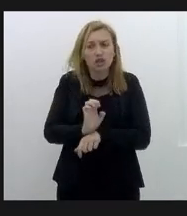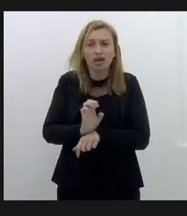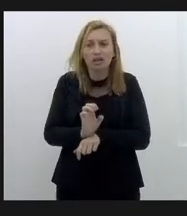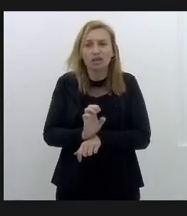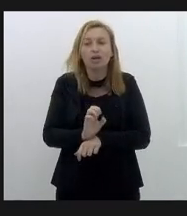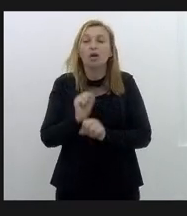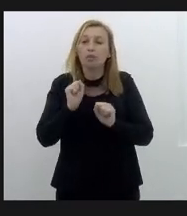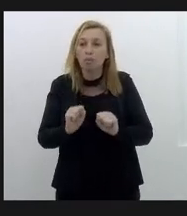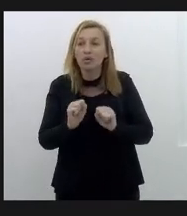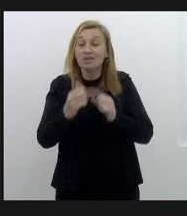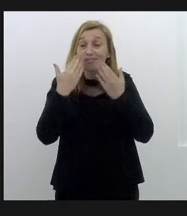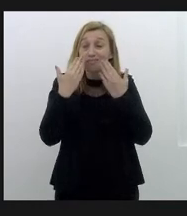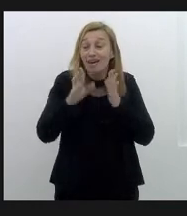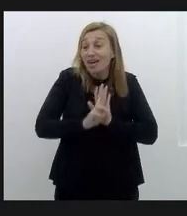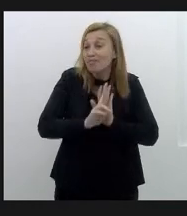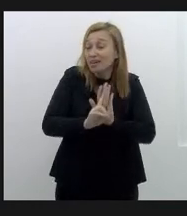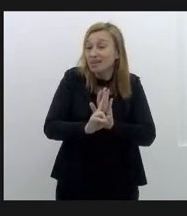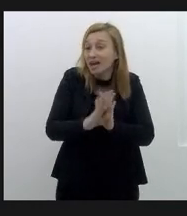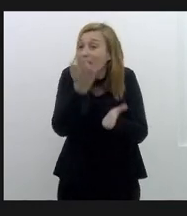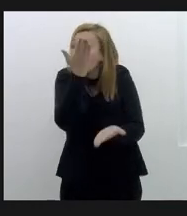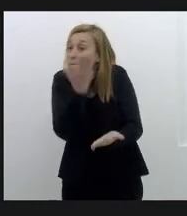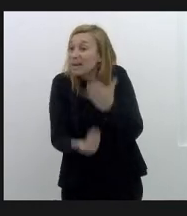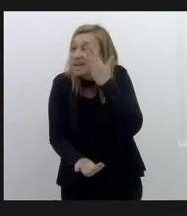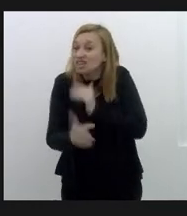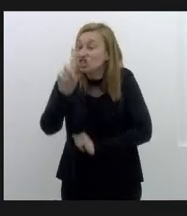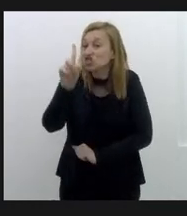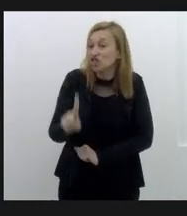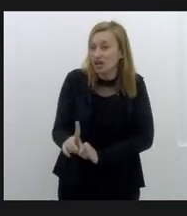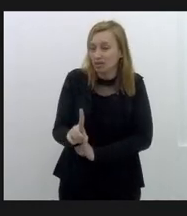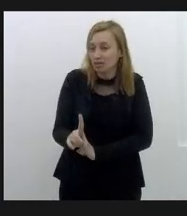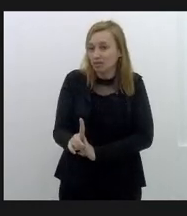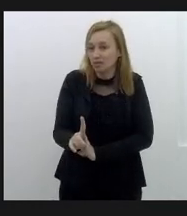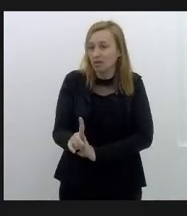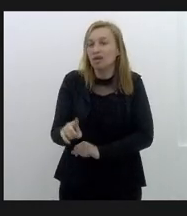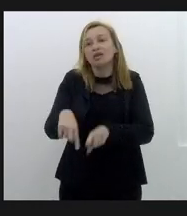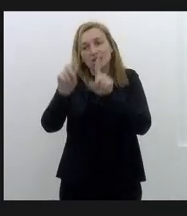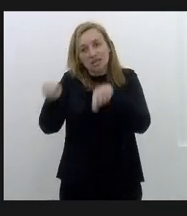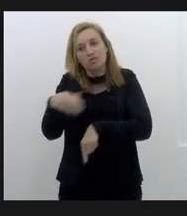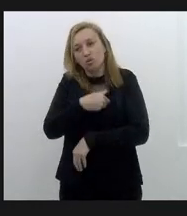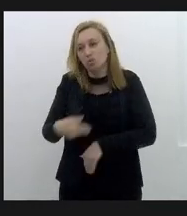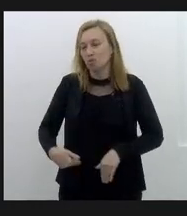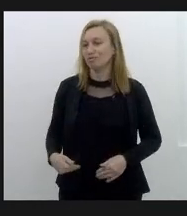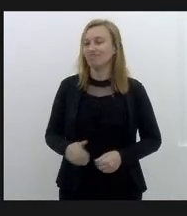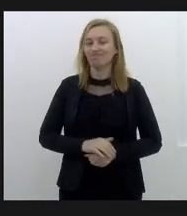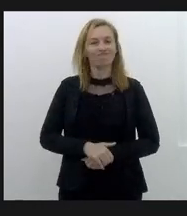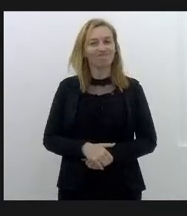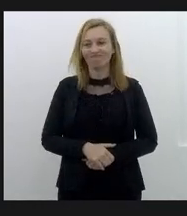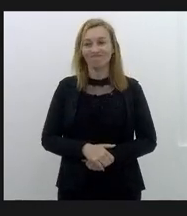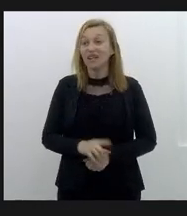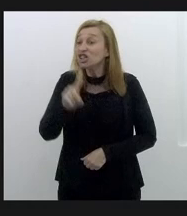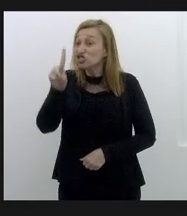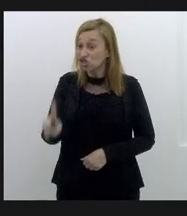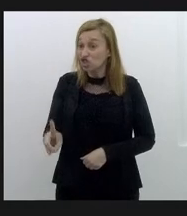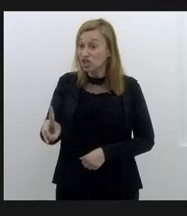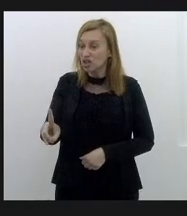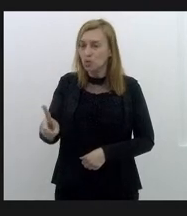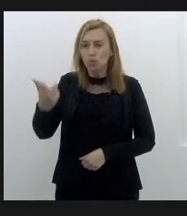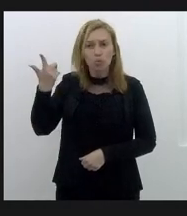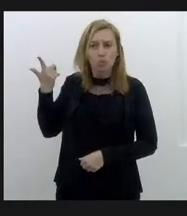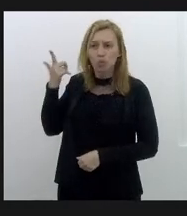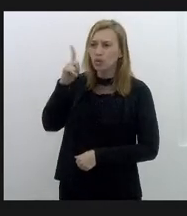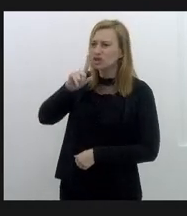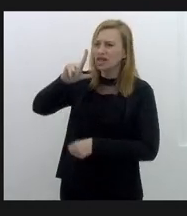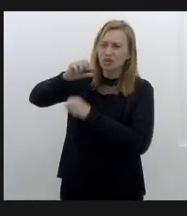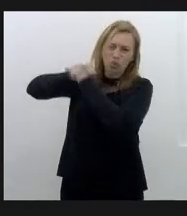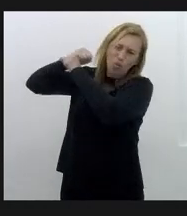possa representar a presença de direitos para os servidores públicos direitos que foram conquistados